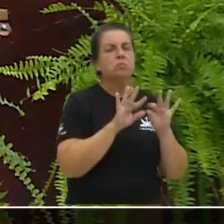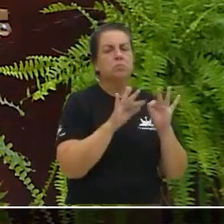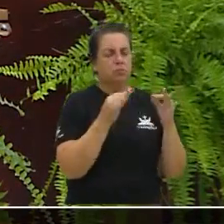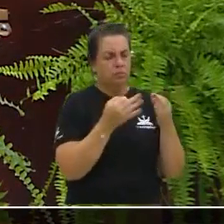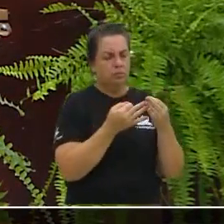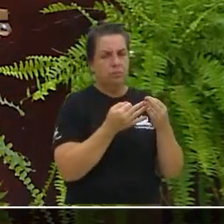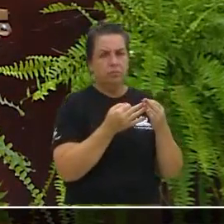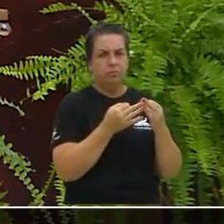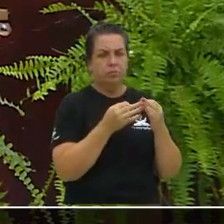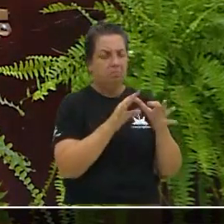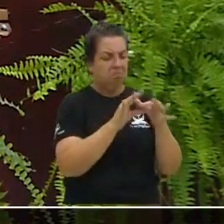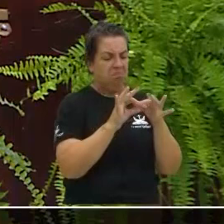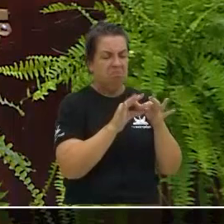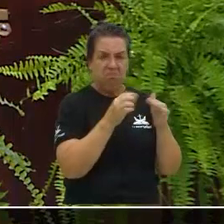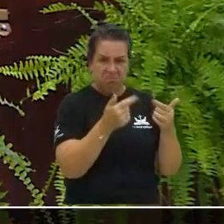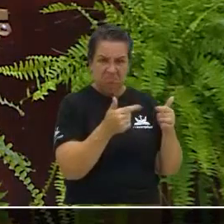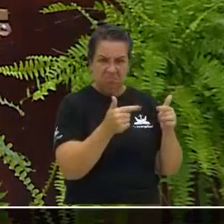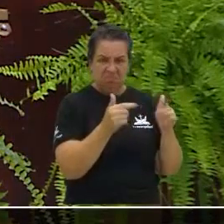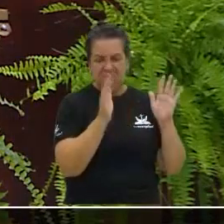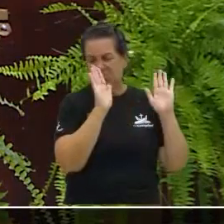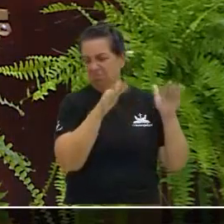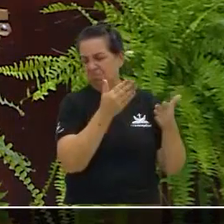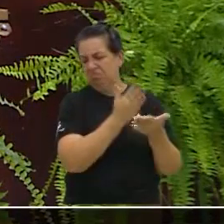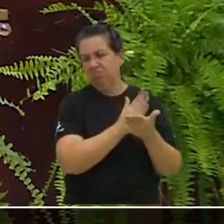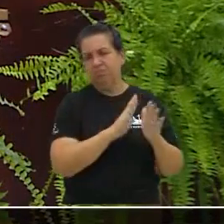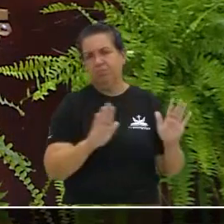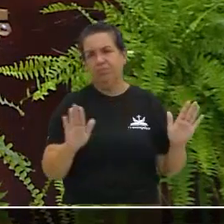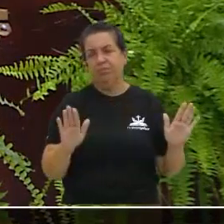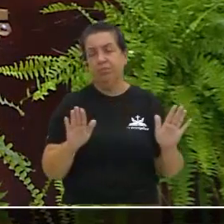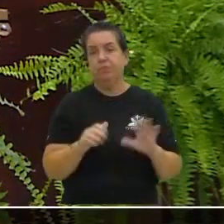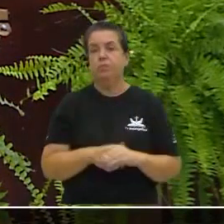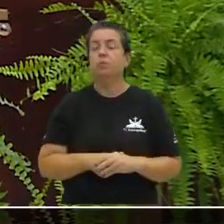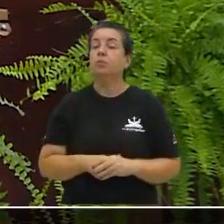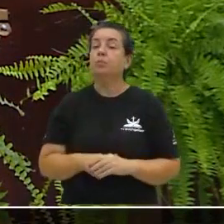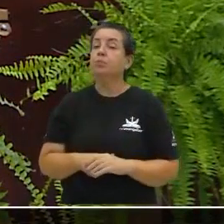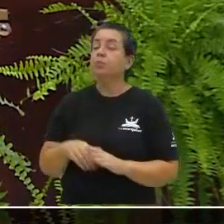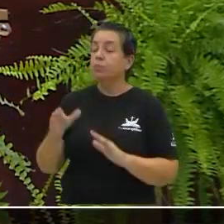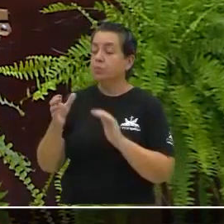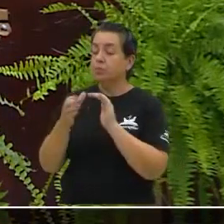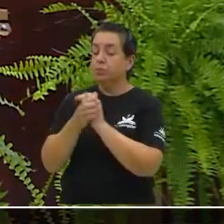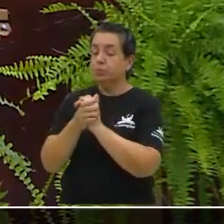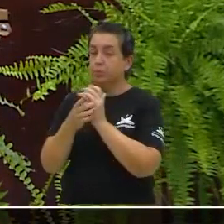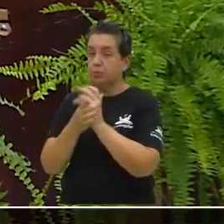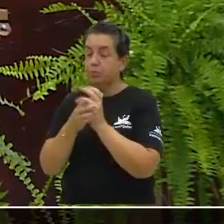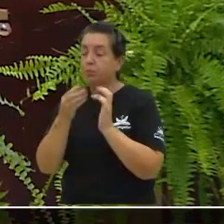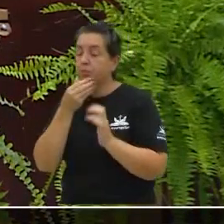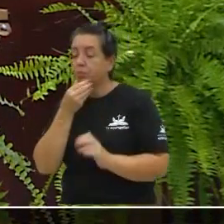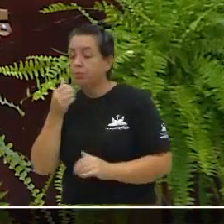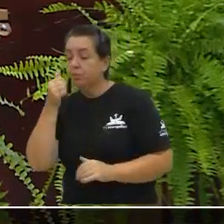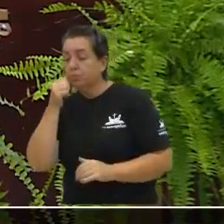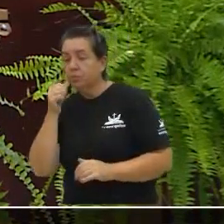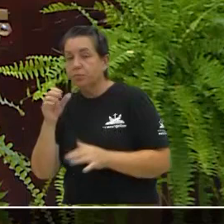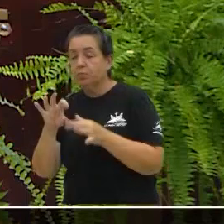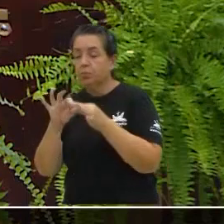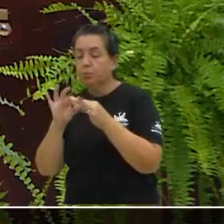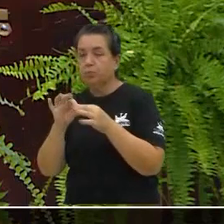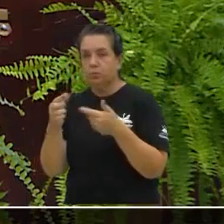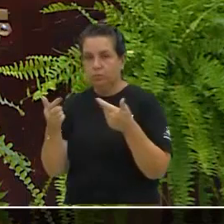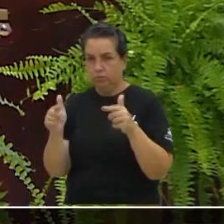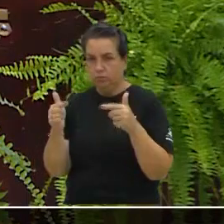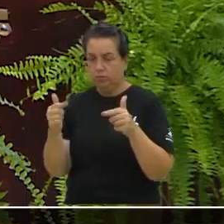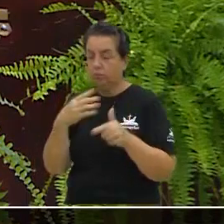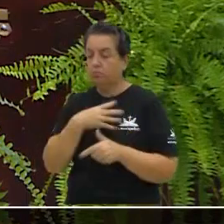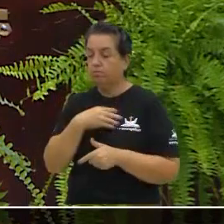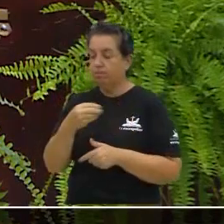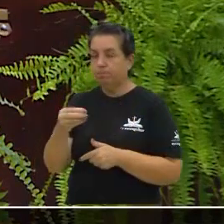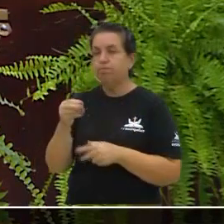mesma coisa. Se marido e mulher não tiver unidade, os filhos percebem o